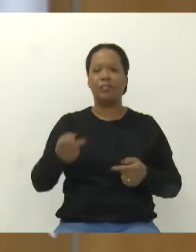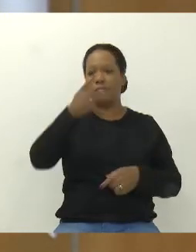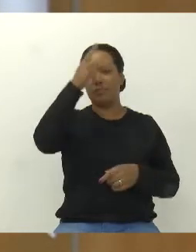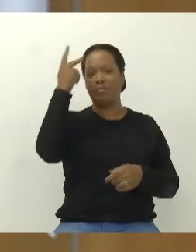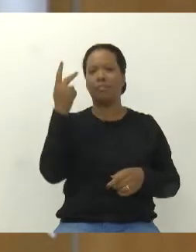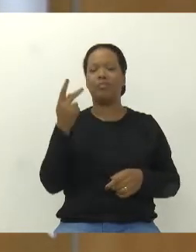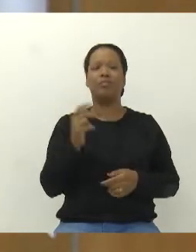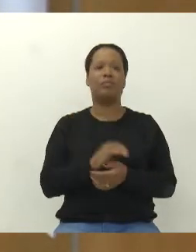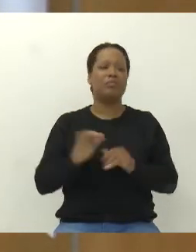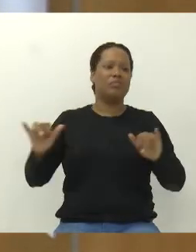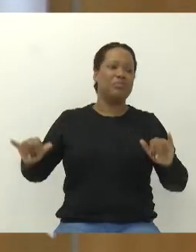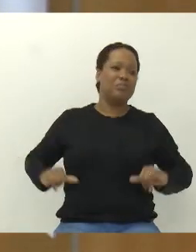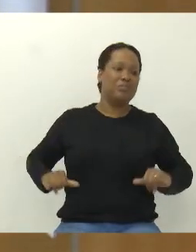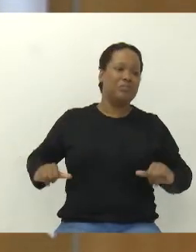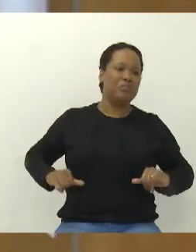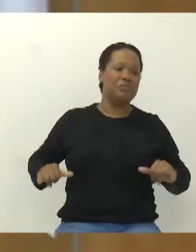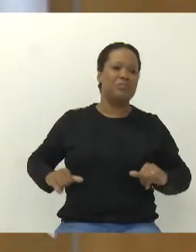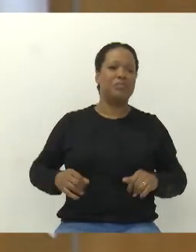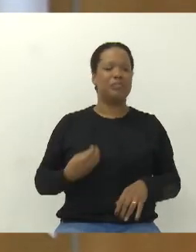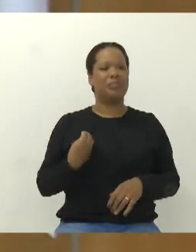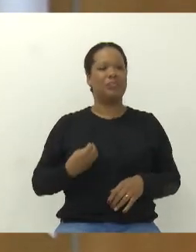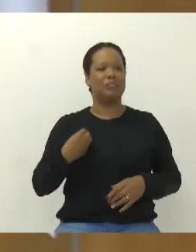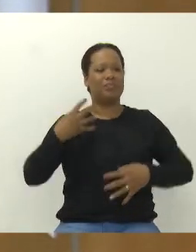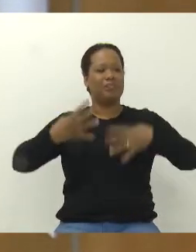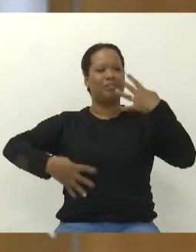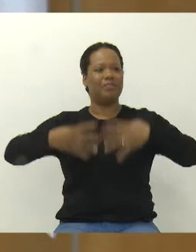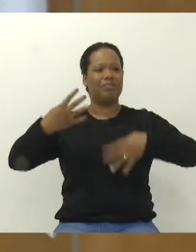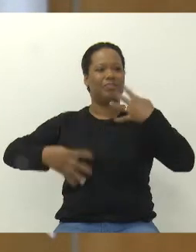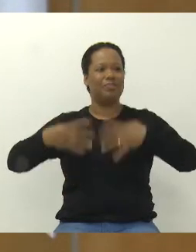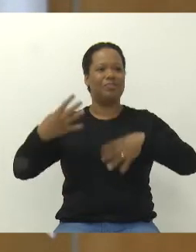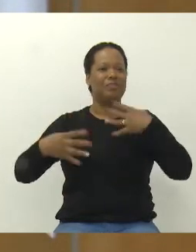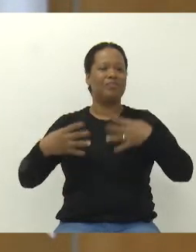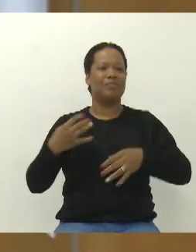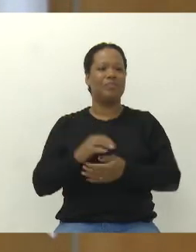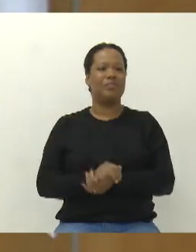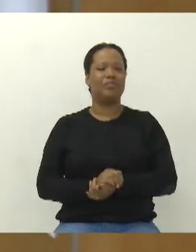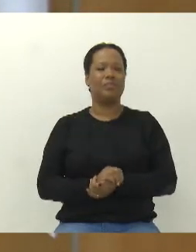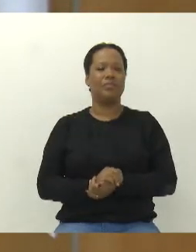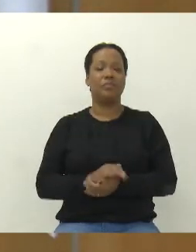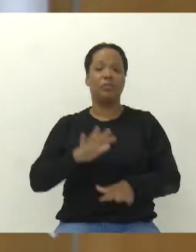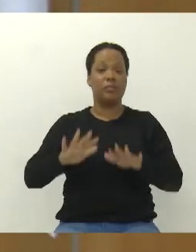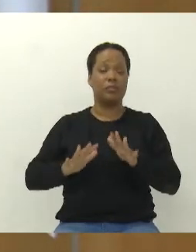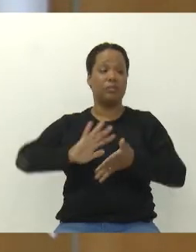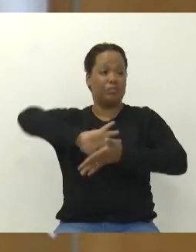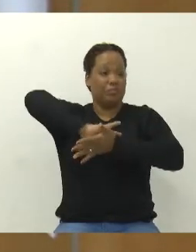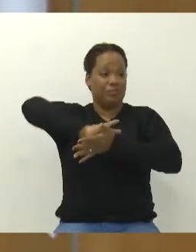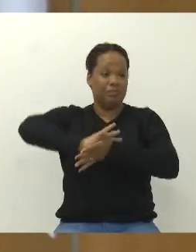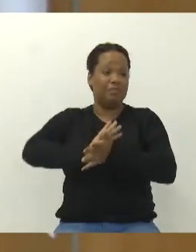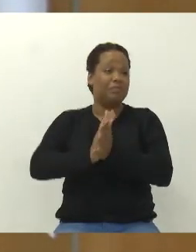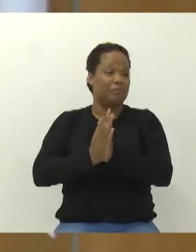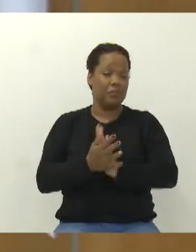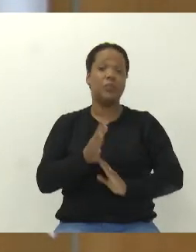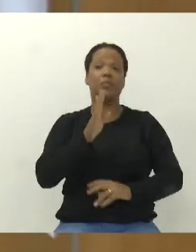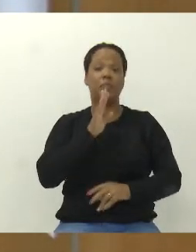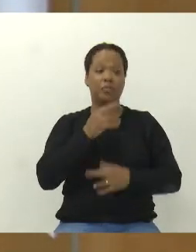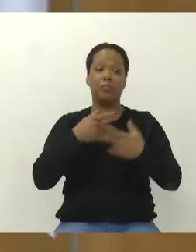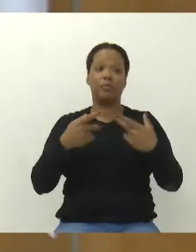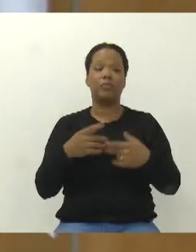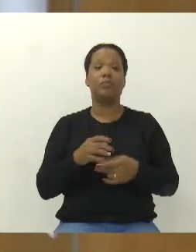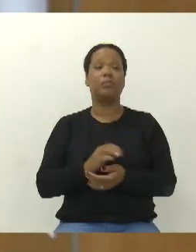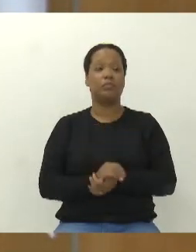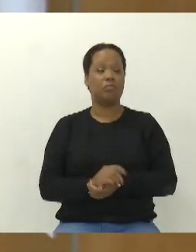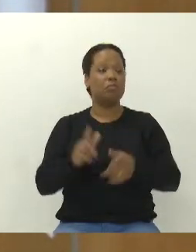pré-julgamento, às vezes atrapalhar a vida da pessoa, né? Às vezes até destruir. A gente conhece de casos graves aí que pessoas